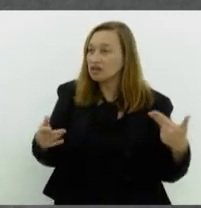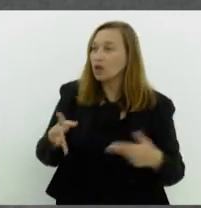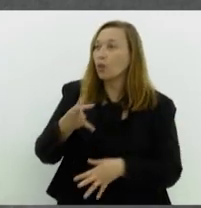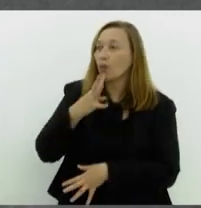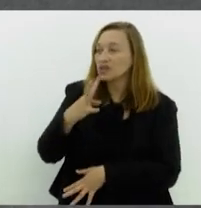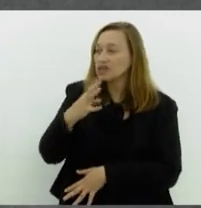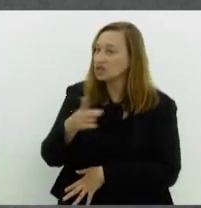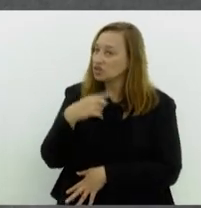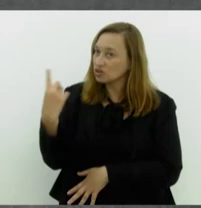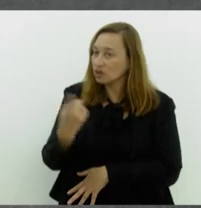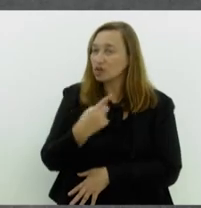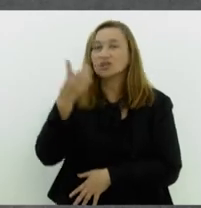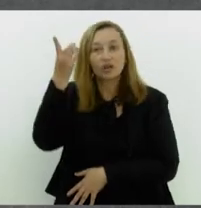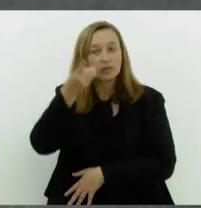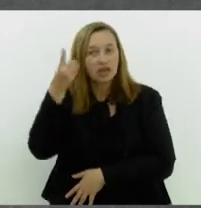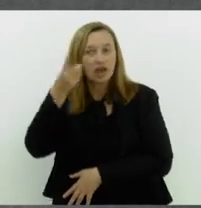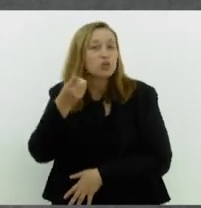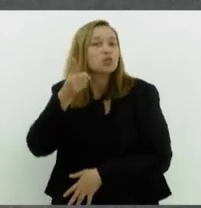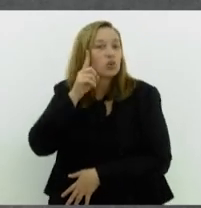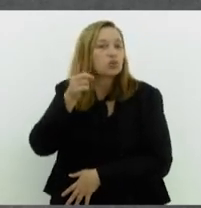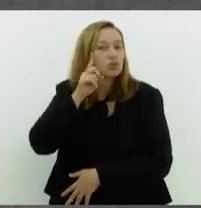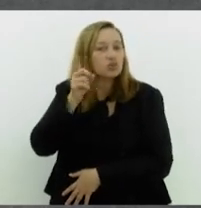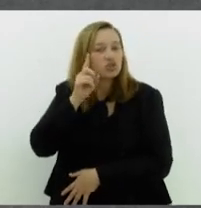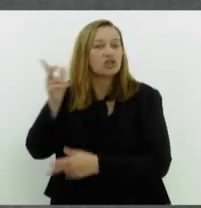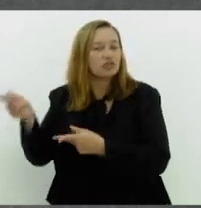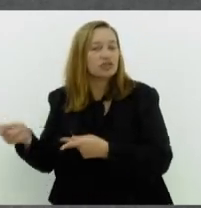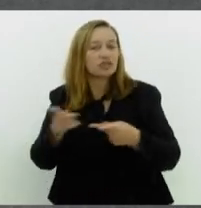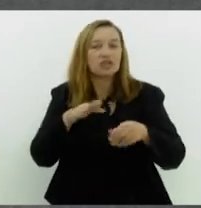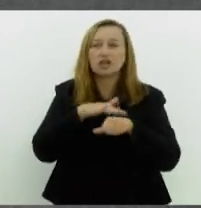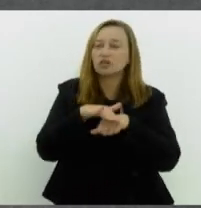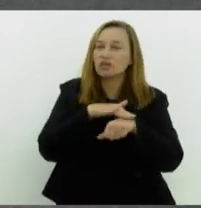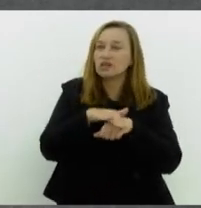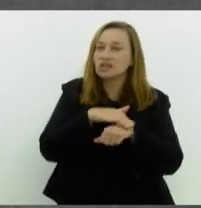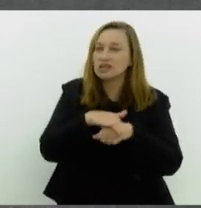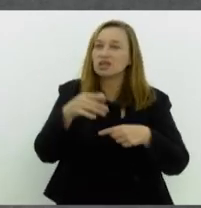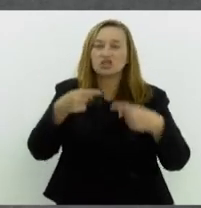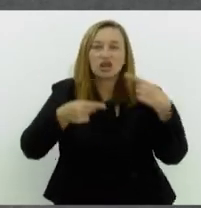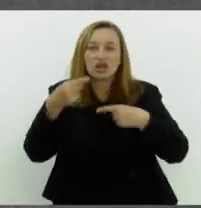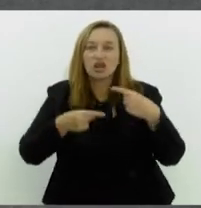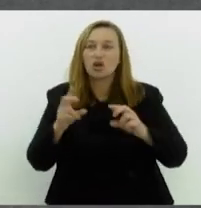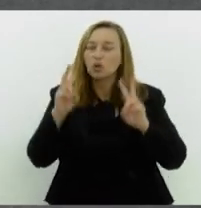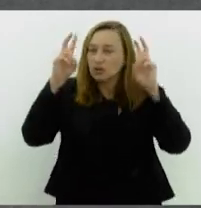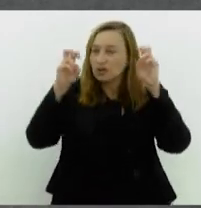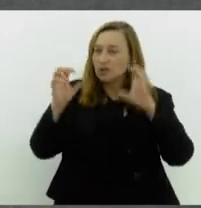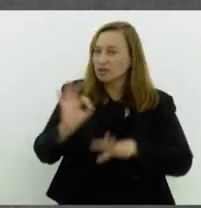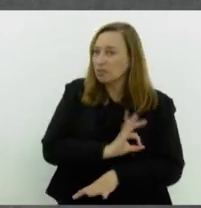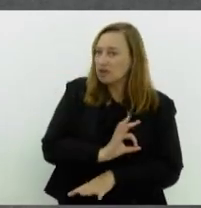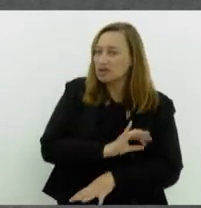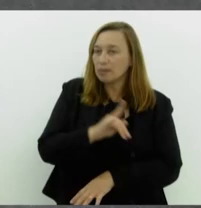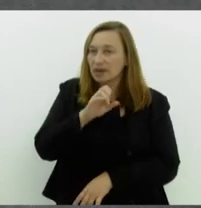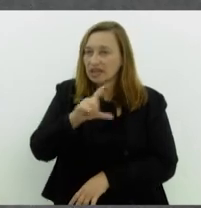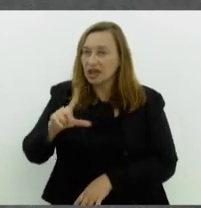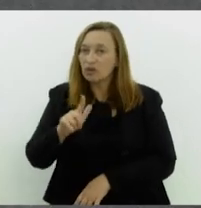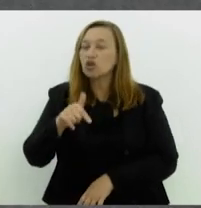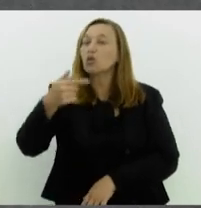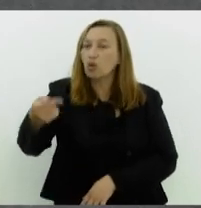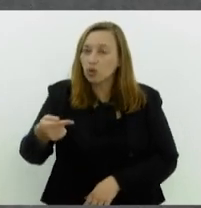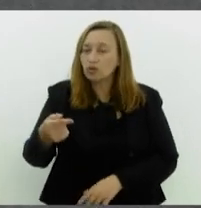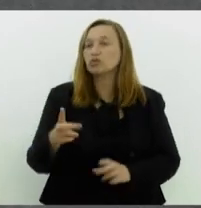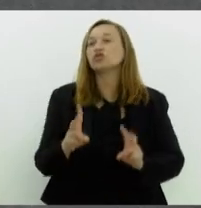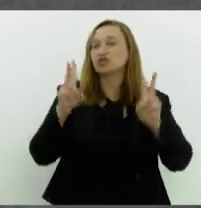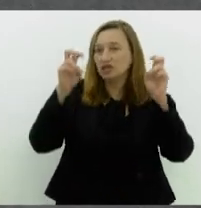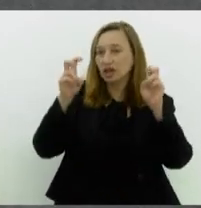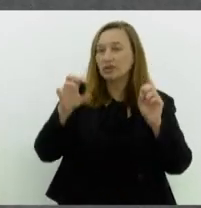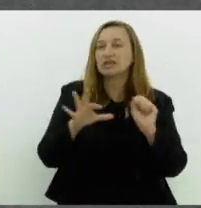nós, deputados, porque estão aqui diariamente dialogando conosco, não só os temas da Polícia Penal propriamente dita, mas os temas do Estado, da segurança